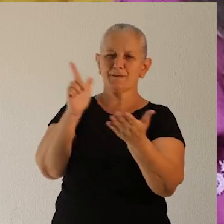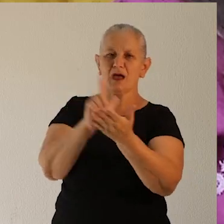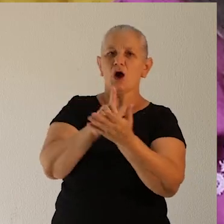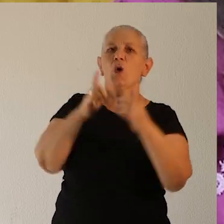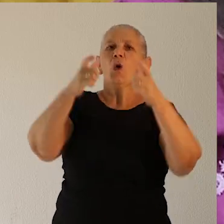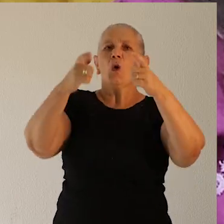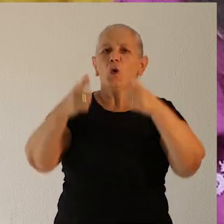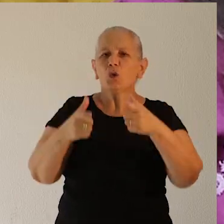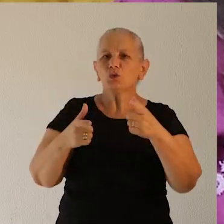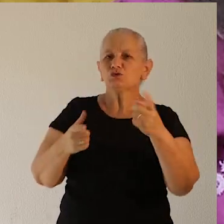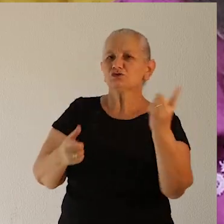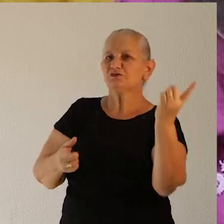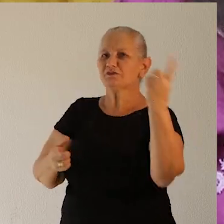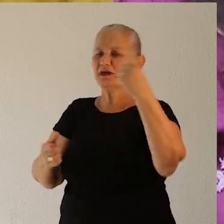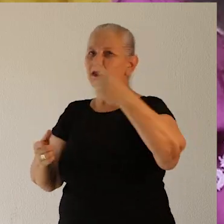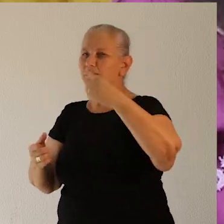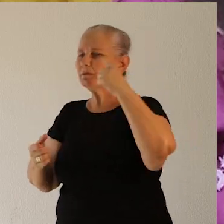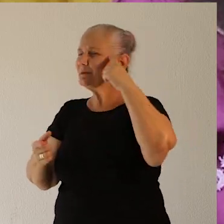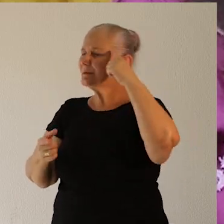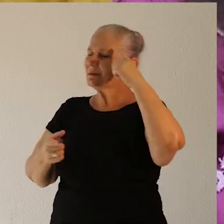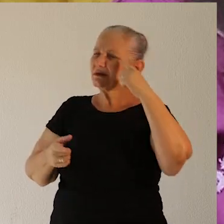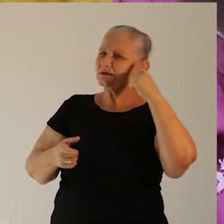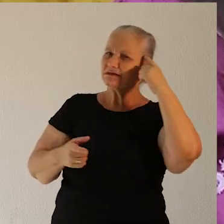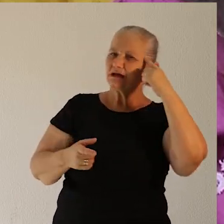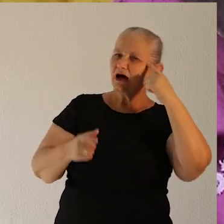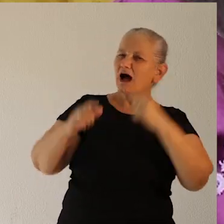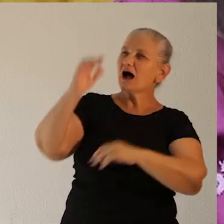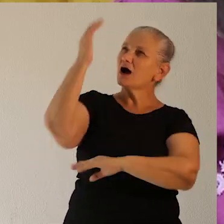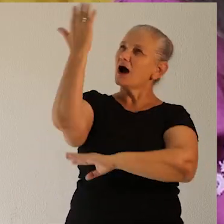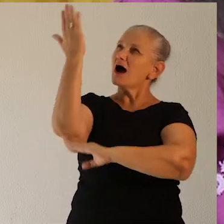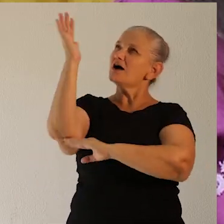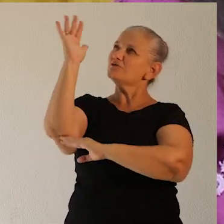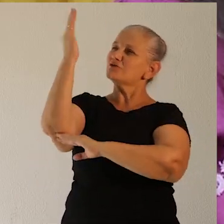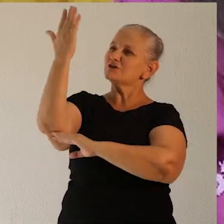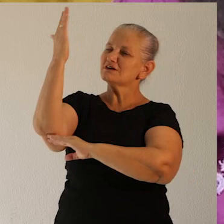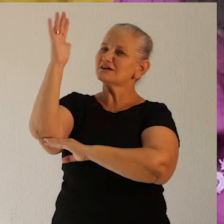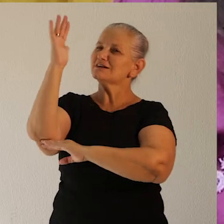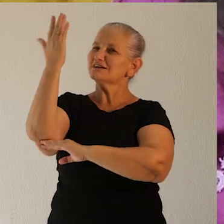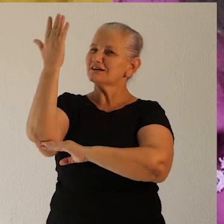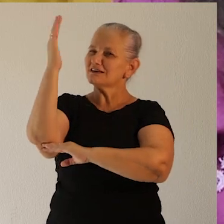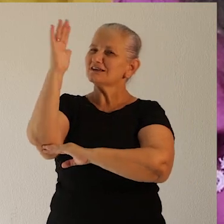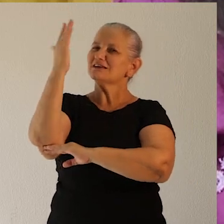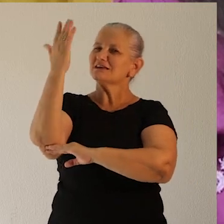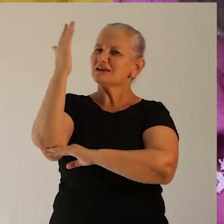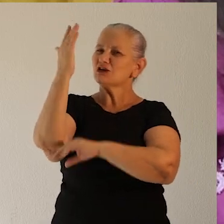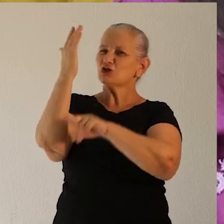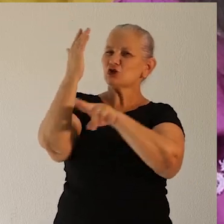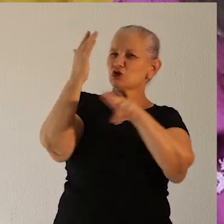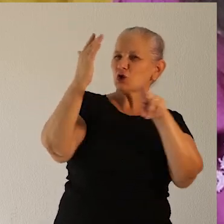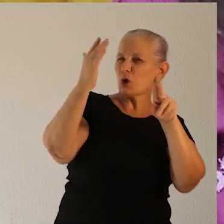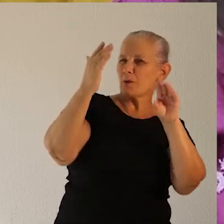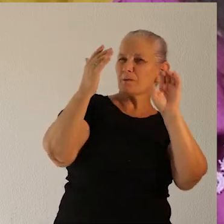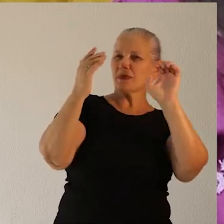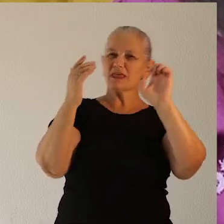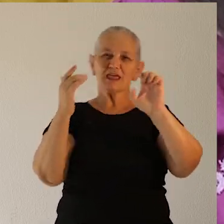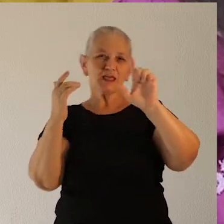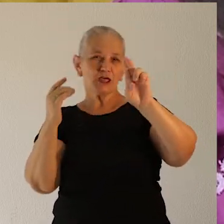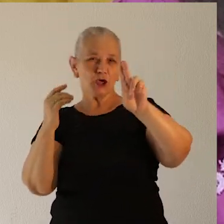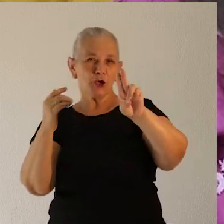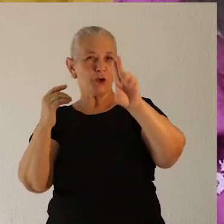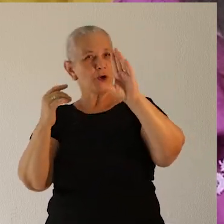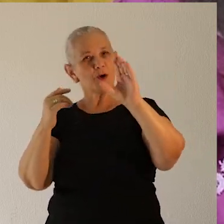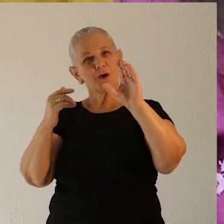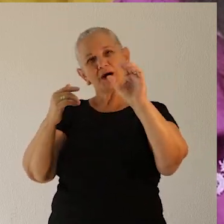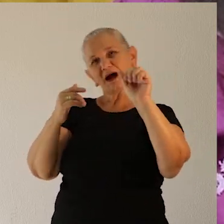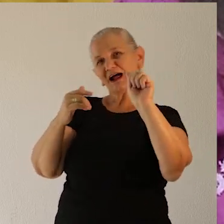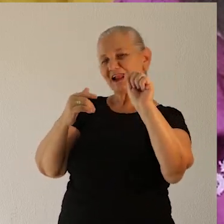da natureza, da madeira de uma árvore chamada eucalipto.